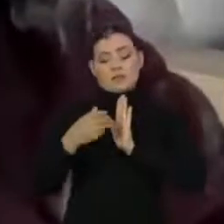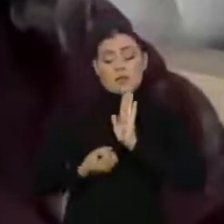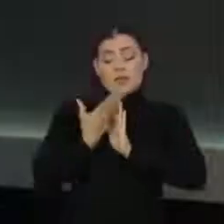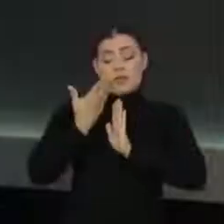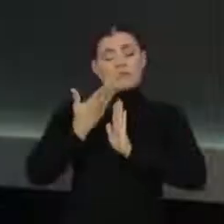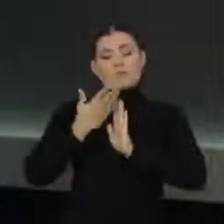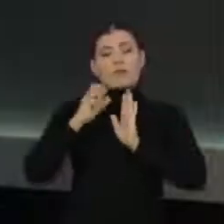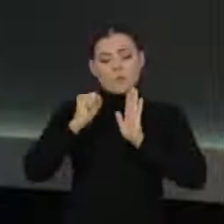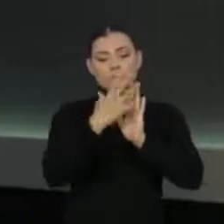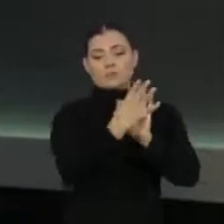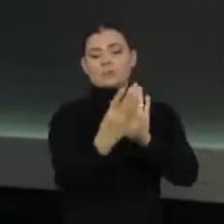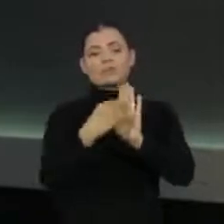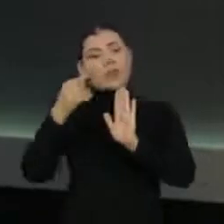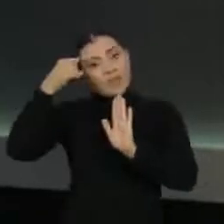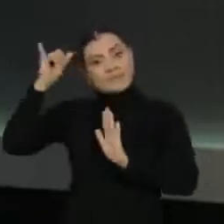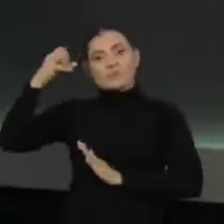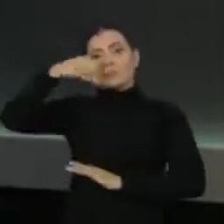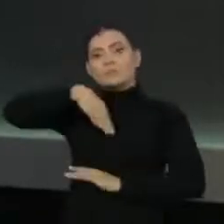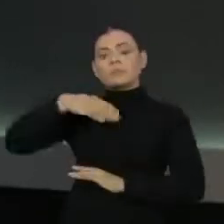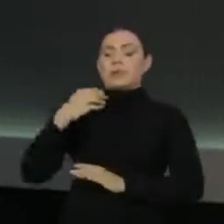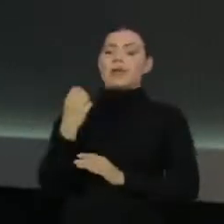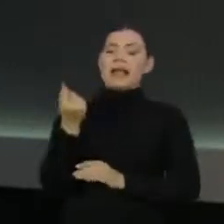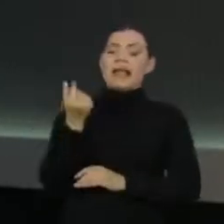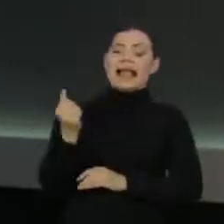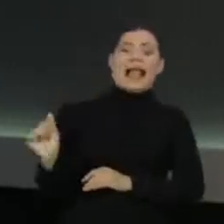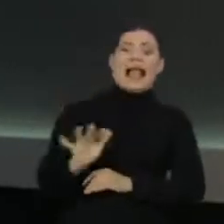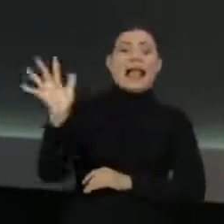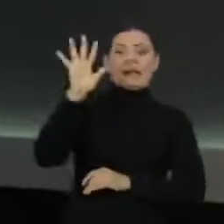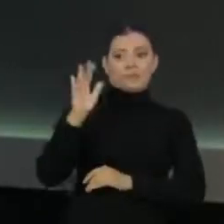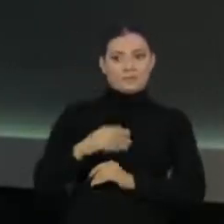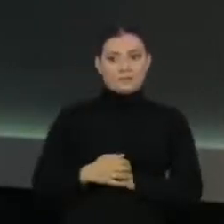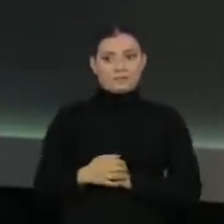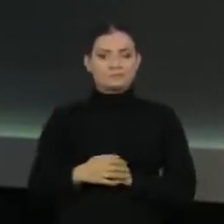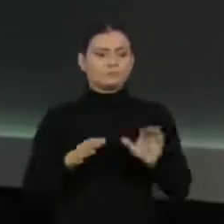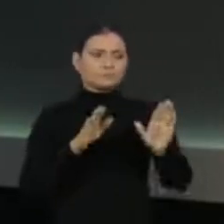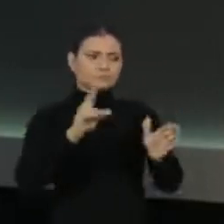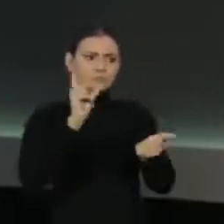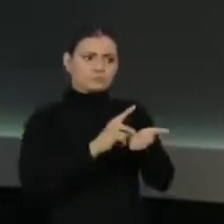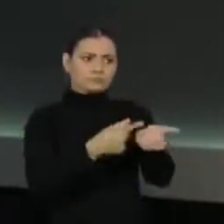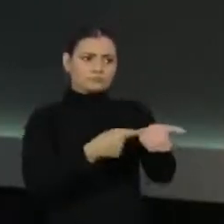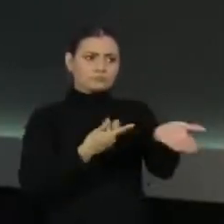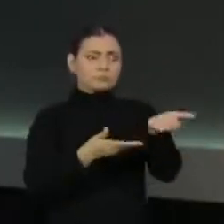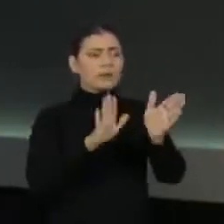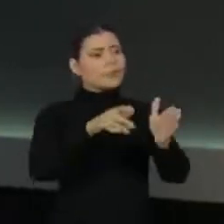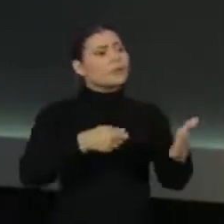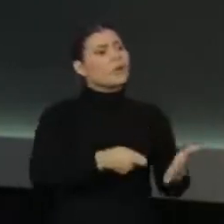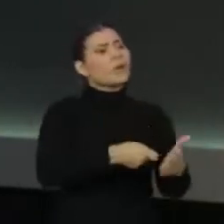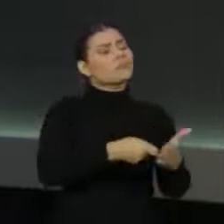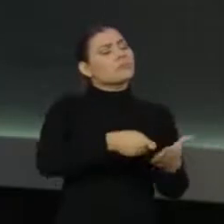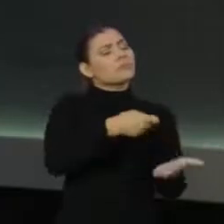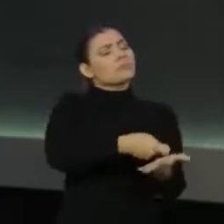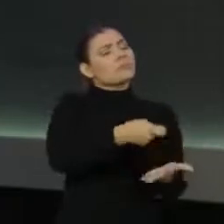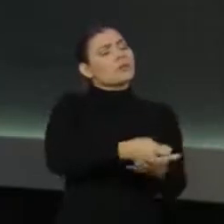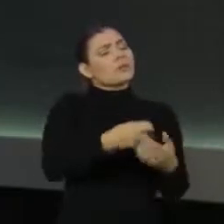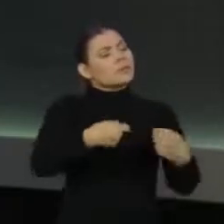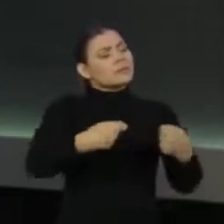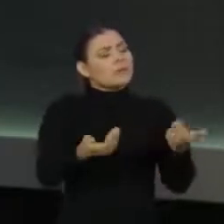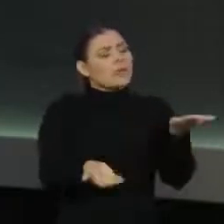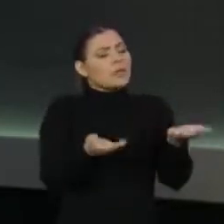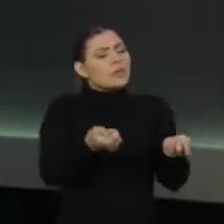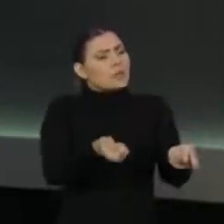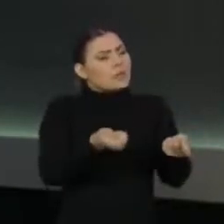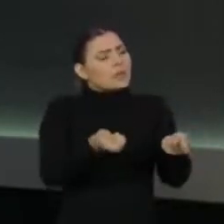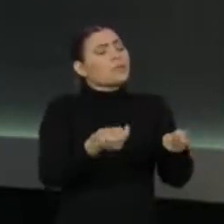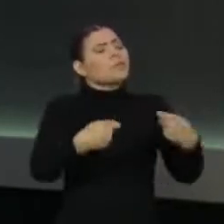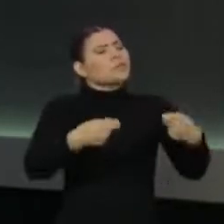dessa vacinação. De forma geral, a coalizão faz uma cobrança por uma gestão equilibrada